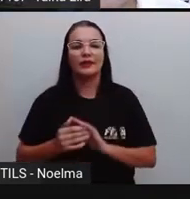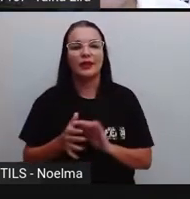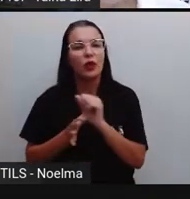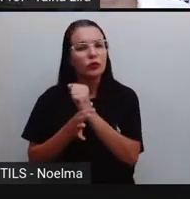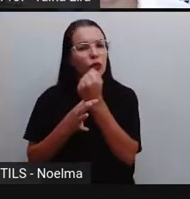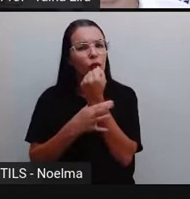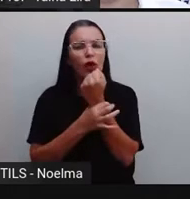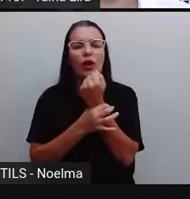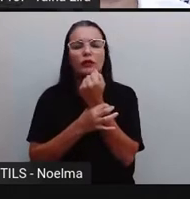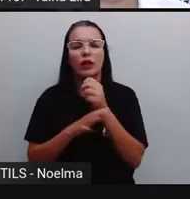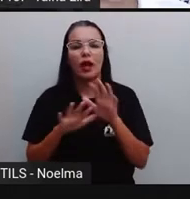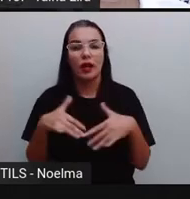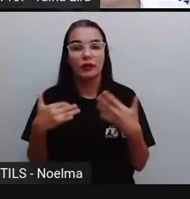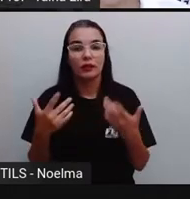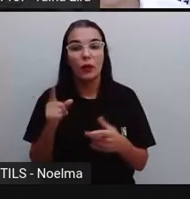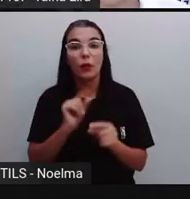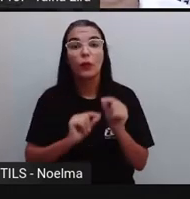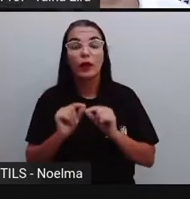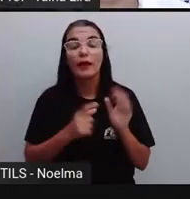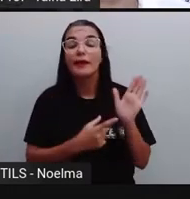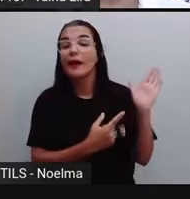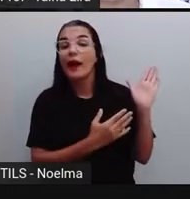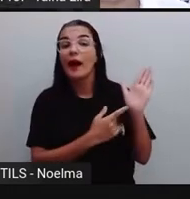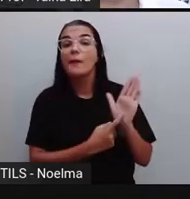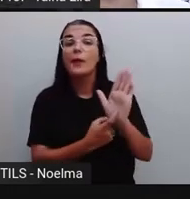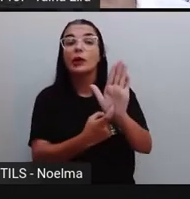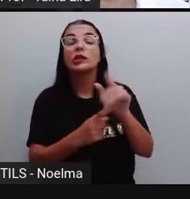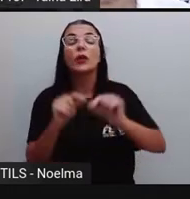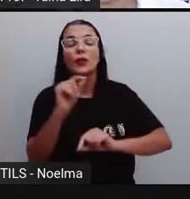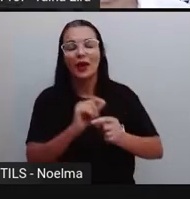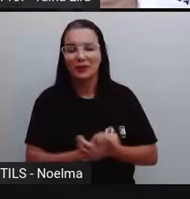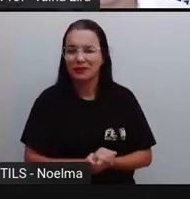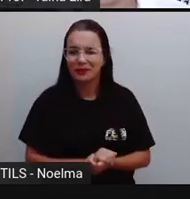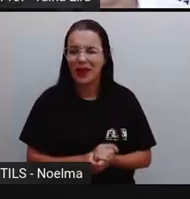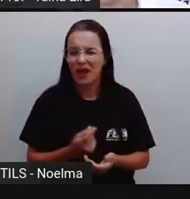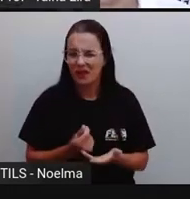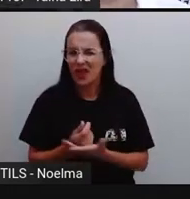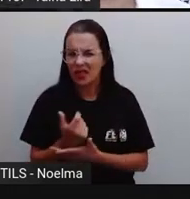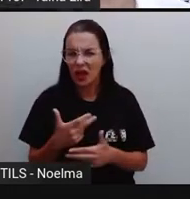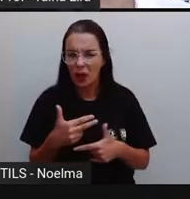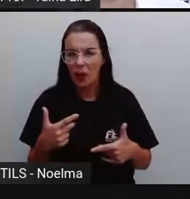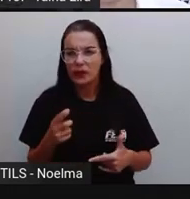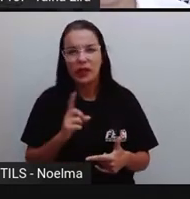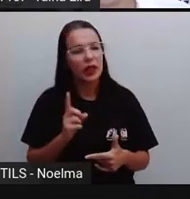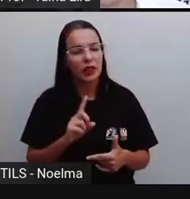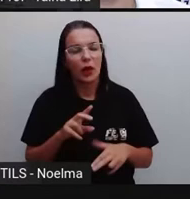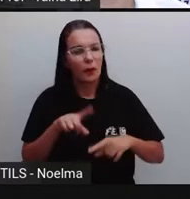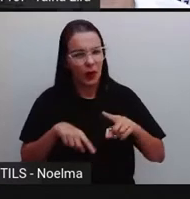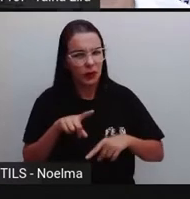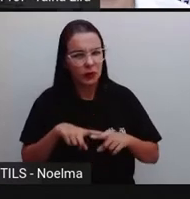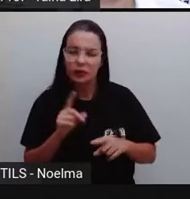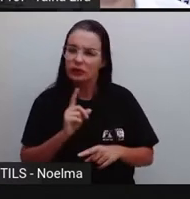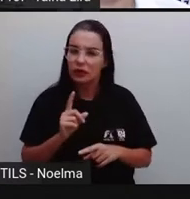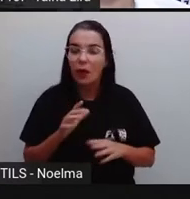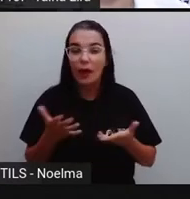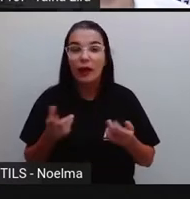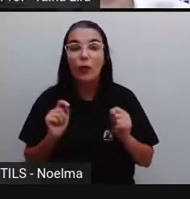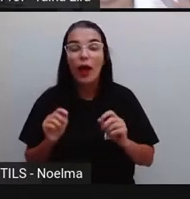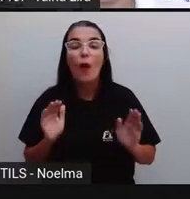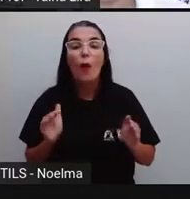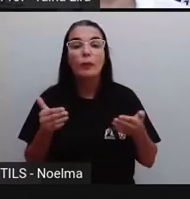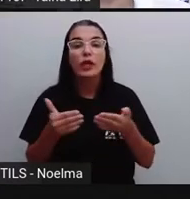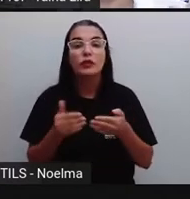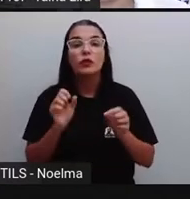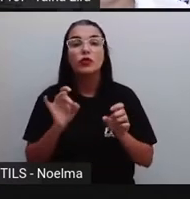esse cartaz, ele não tem um objetivo, né, de vender um produto, mas ele tem aí o objetivo, né,